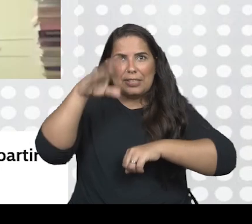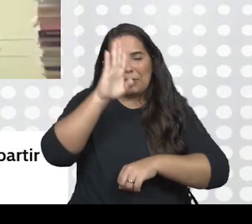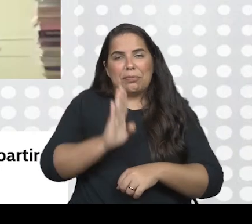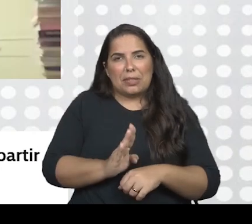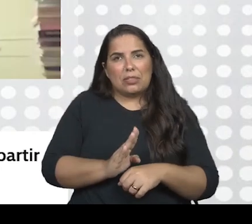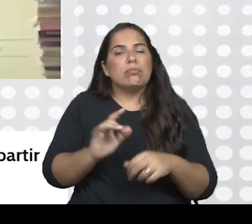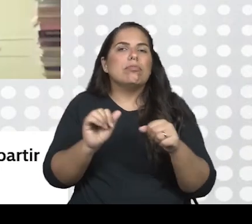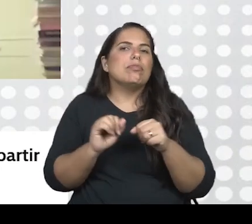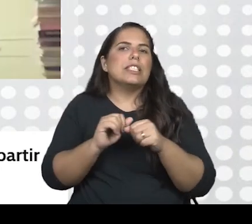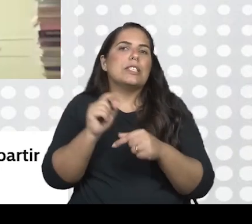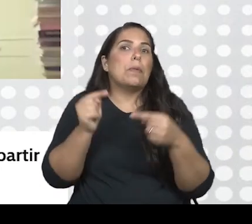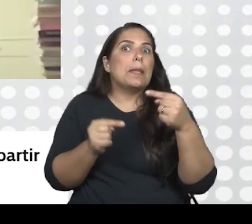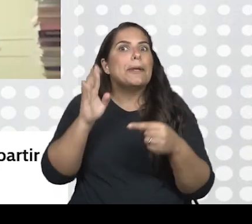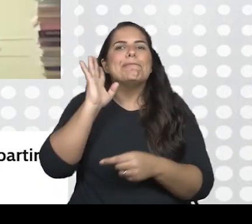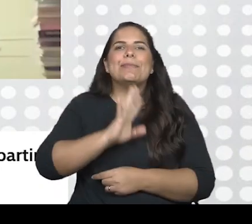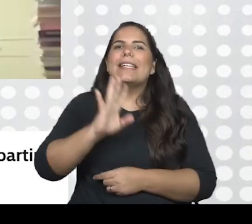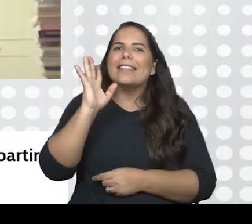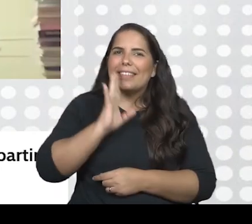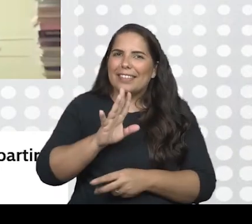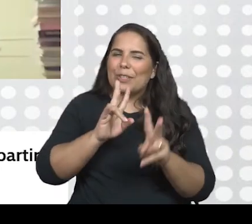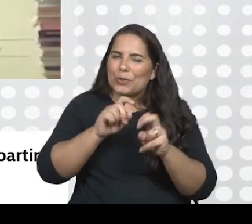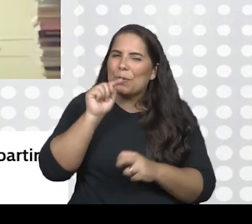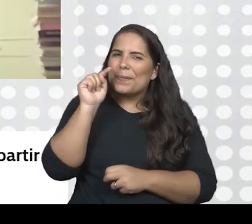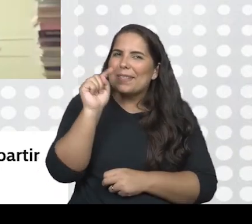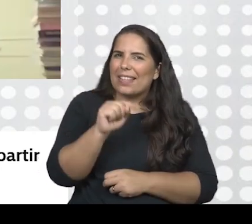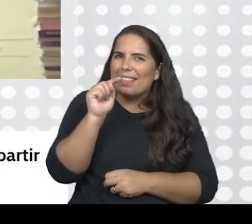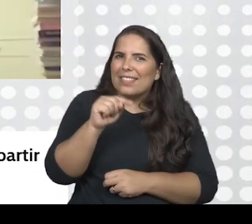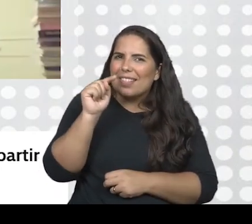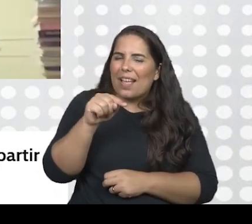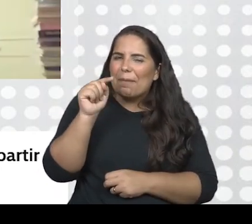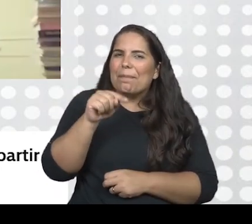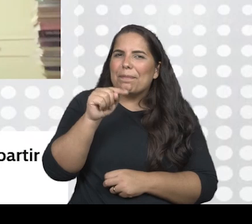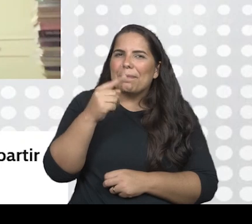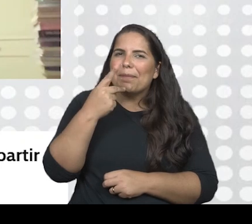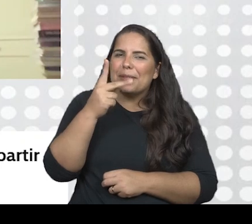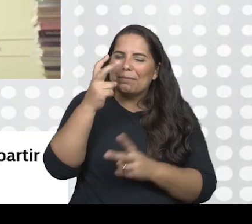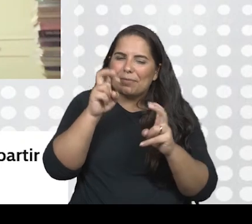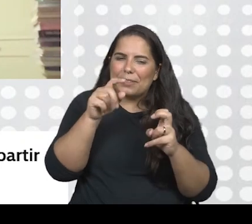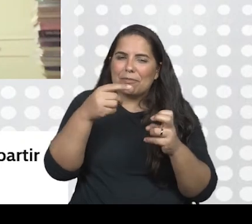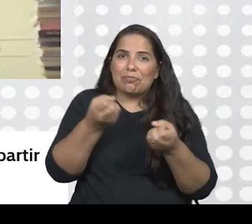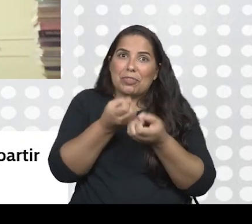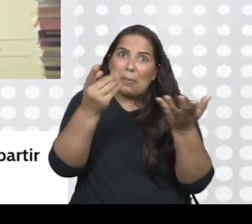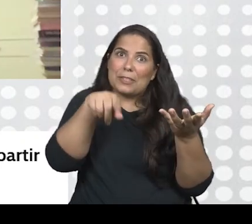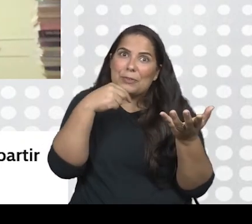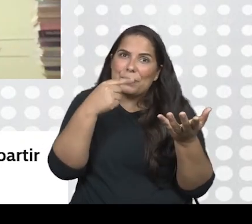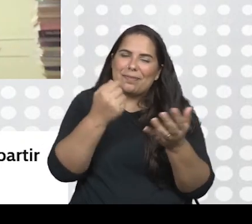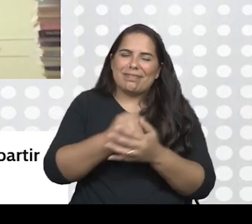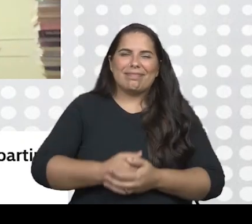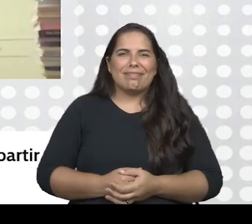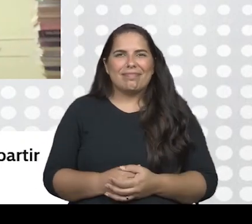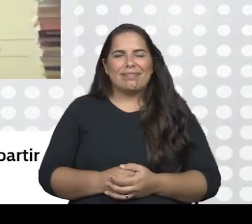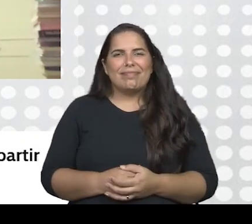país, fazer um debate bacana sobre essa questão que eu deixo aqui para você.